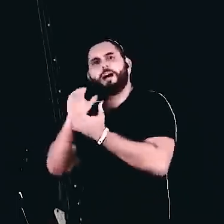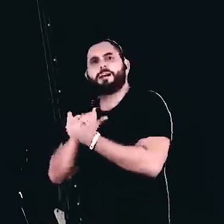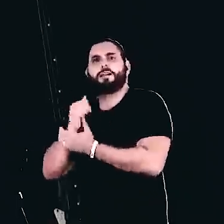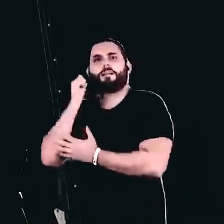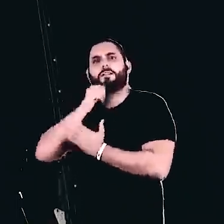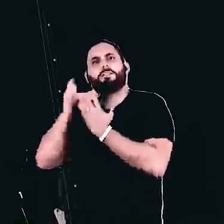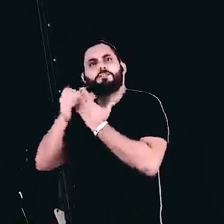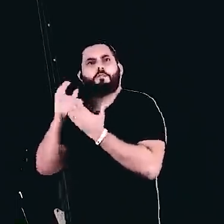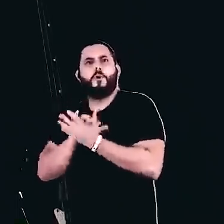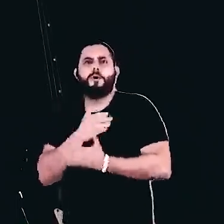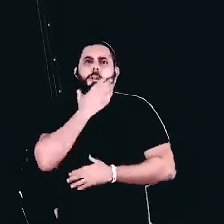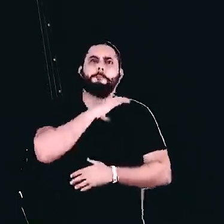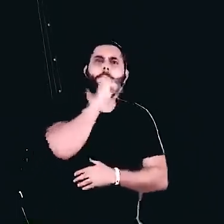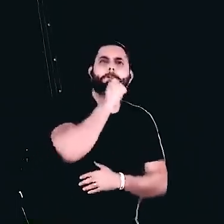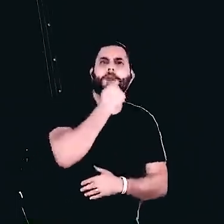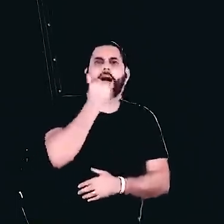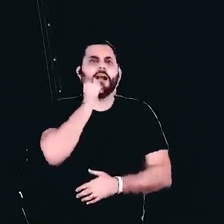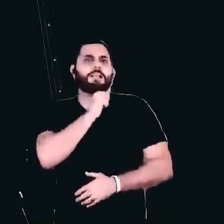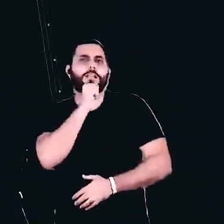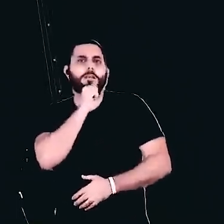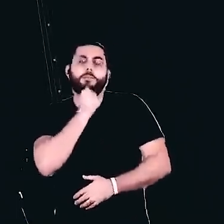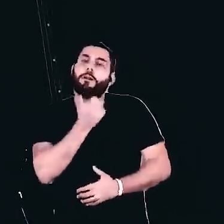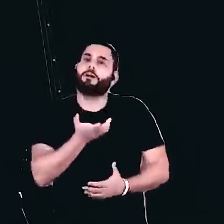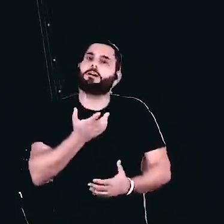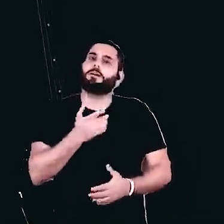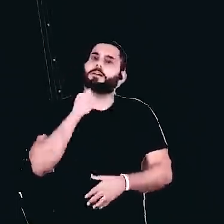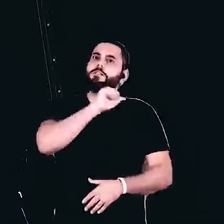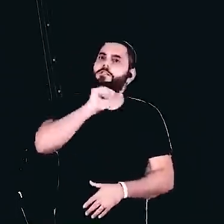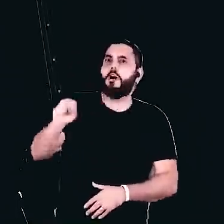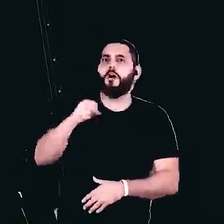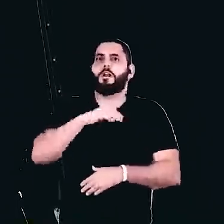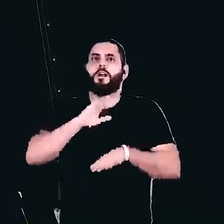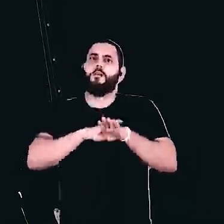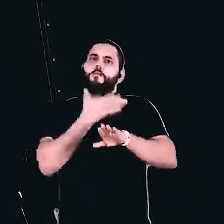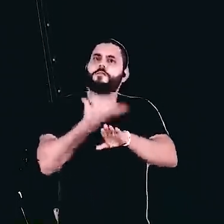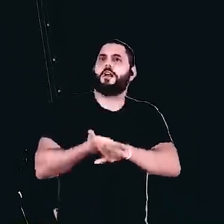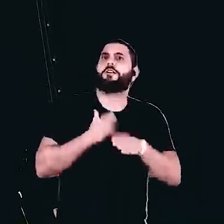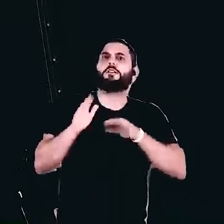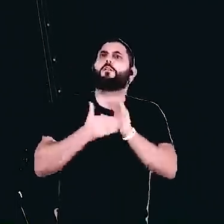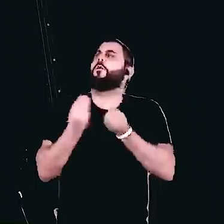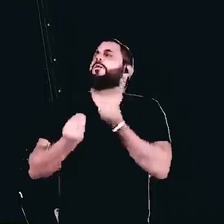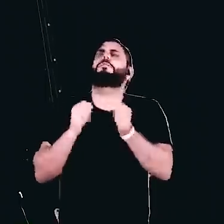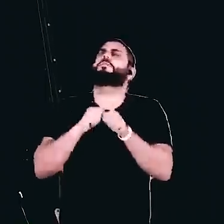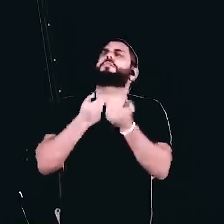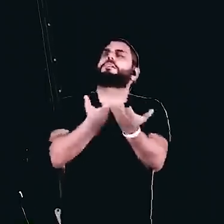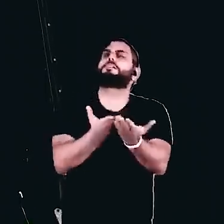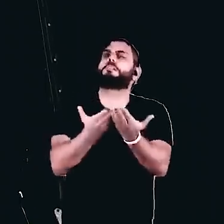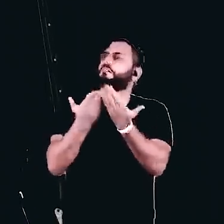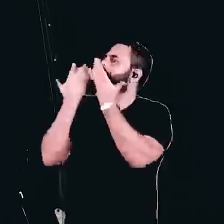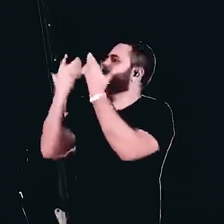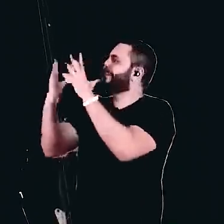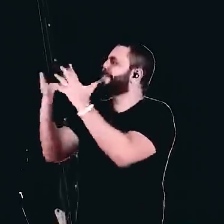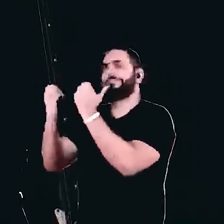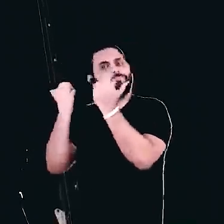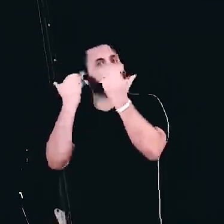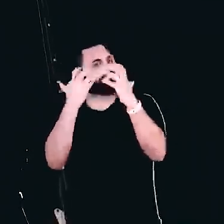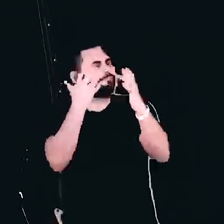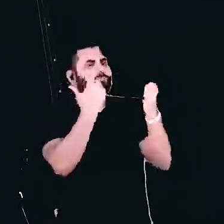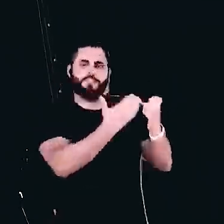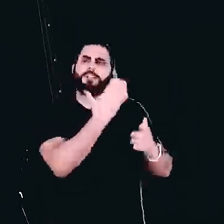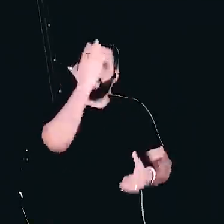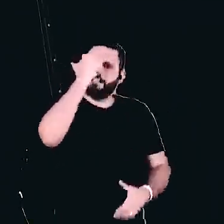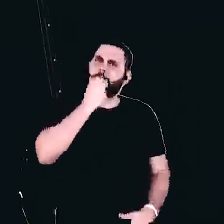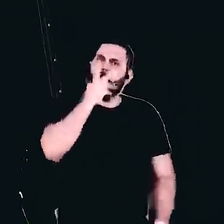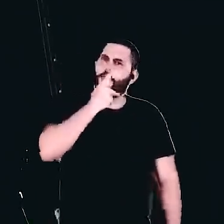seu pai, dos seus primos, do seu irmão, da sua sogra, da sua cunhada. Como é que você faz isso? Elogiando. Você sabe o